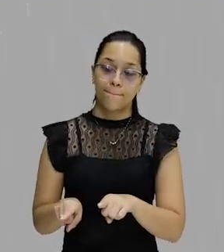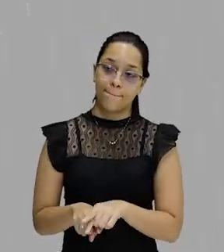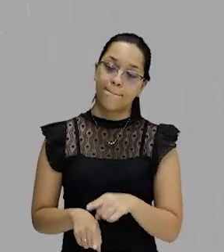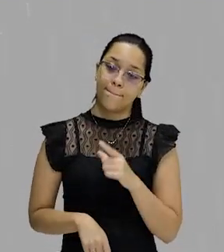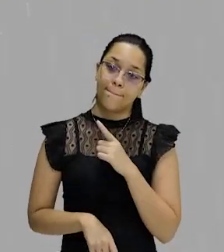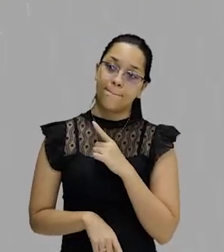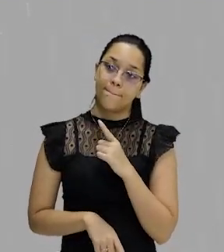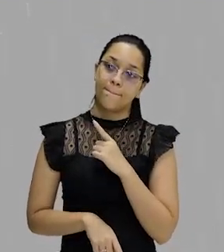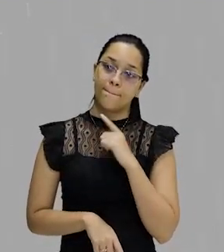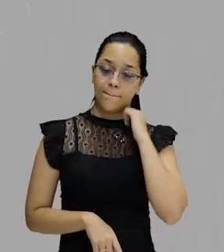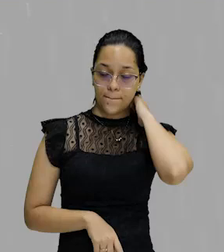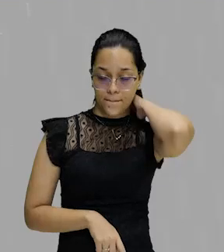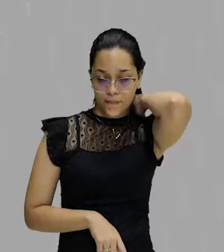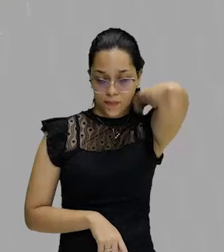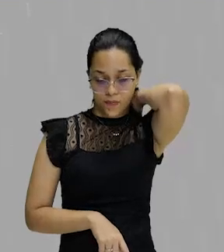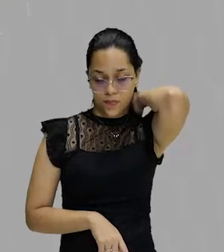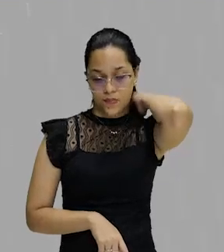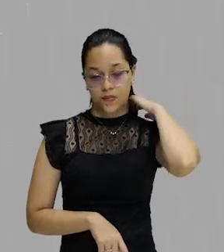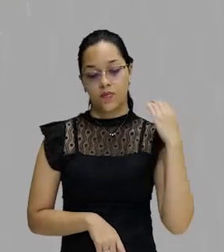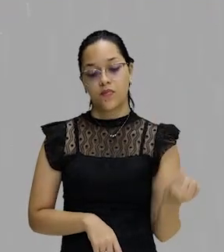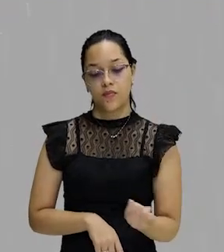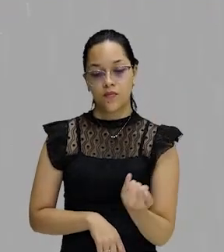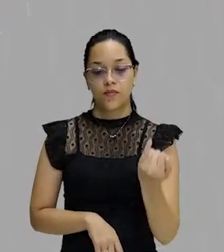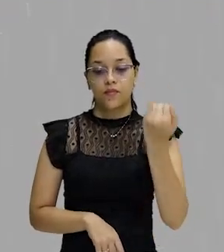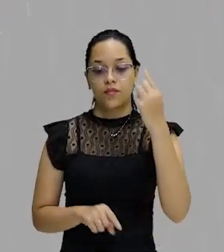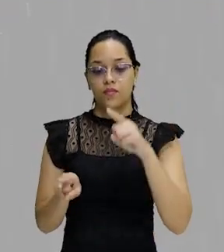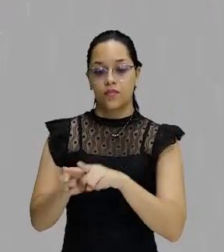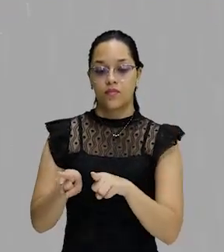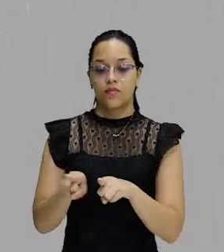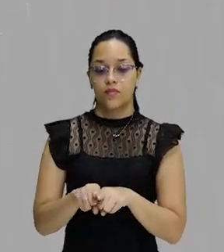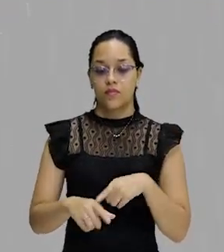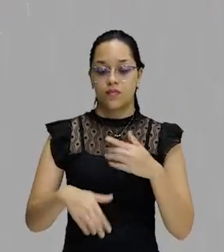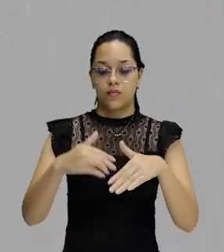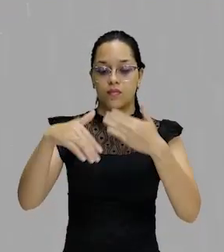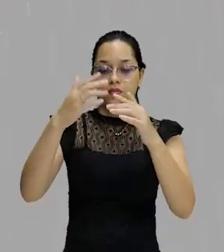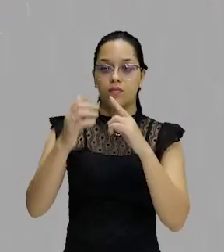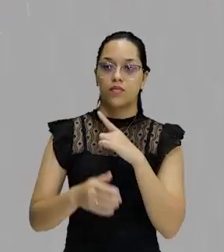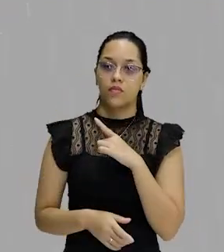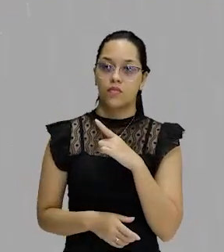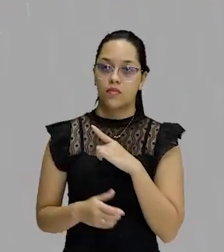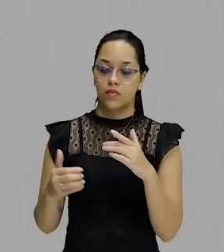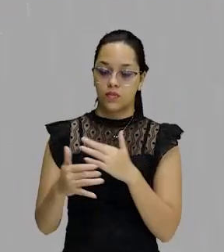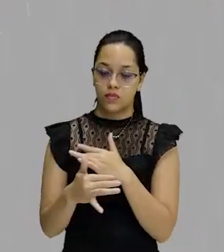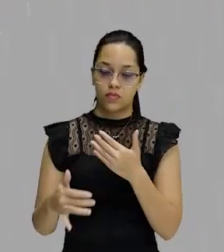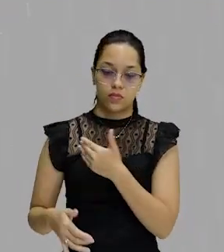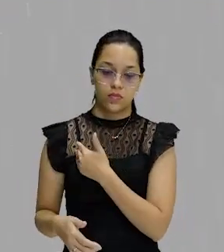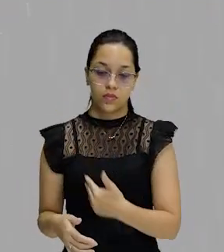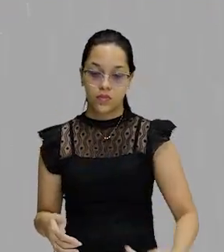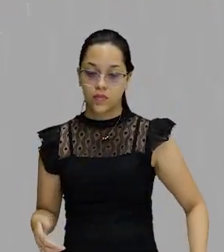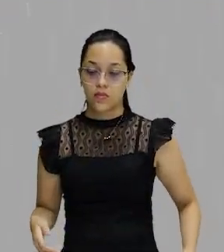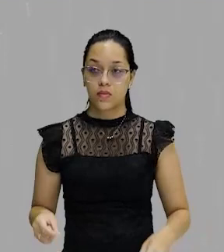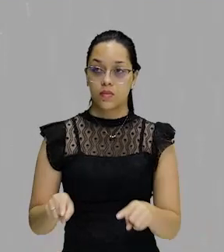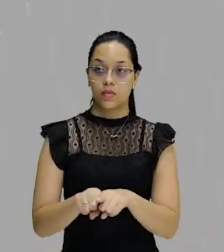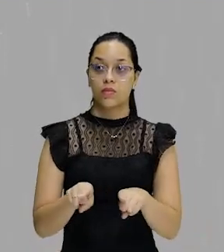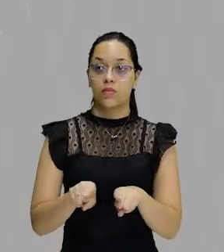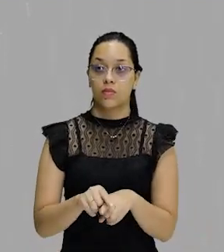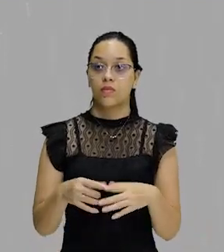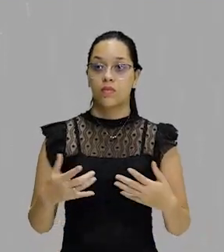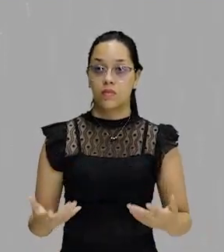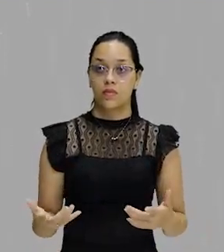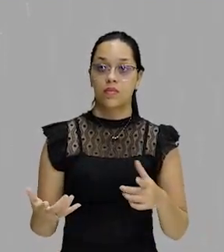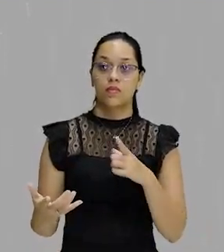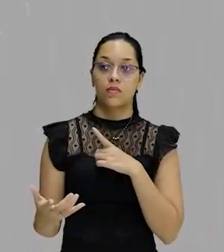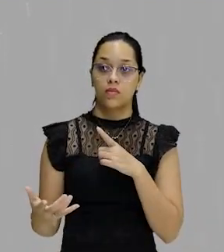econômica que foi importante para o desenvolvimento dessas cidades-estados ali da Península Itálica,